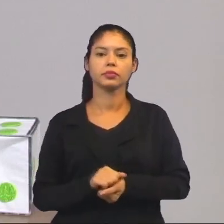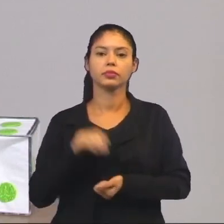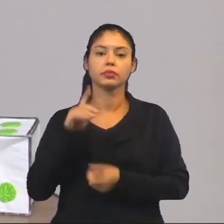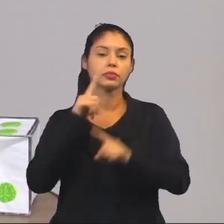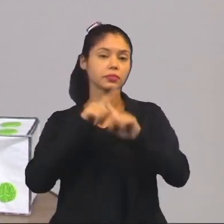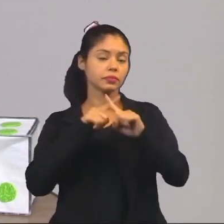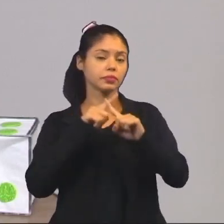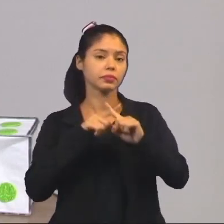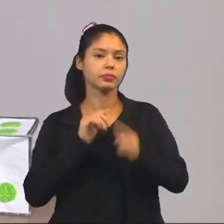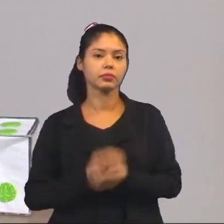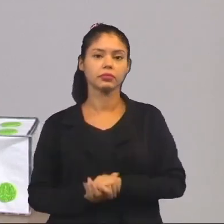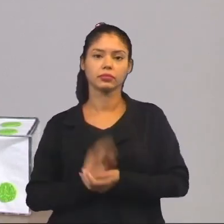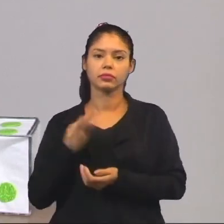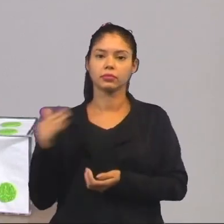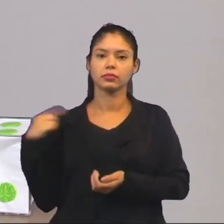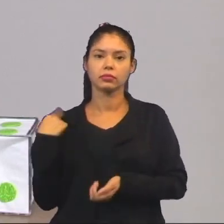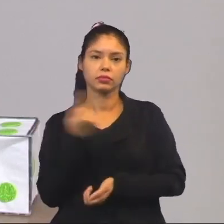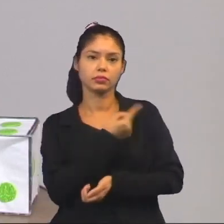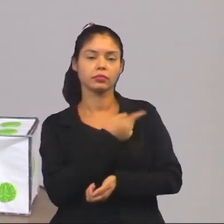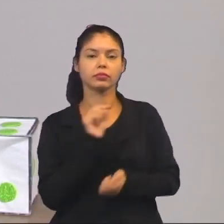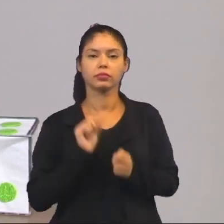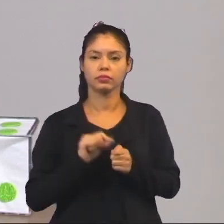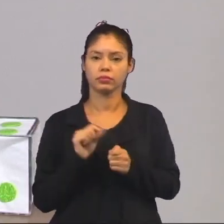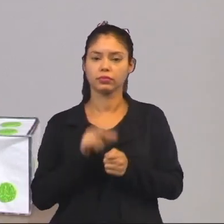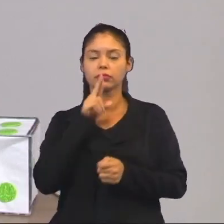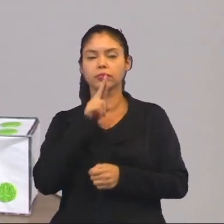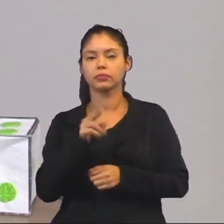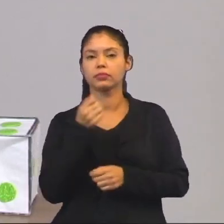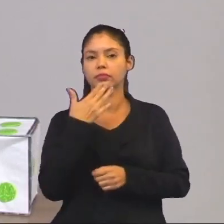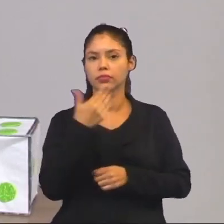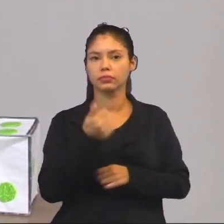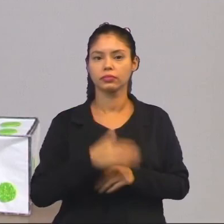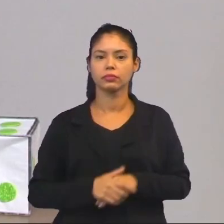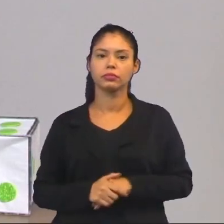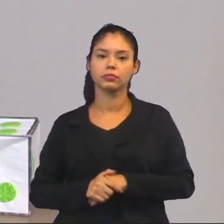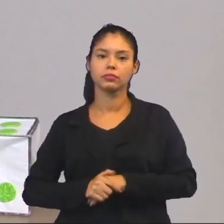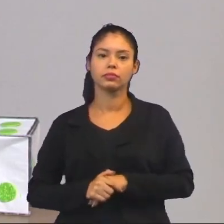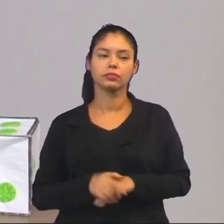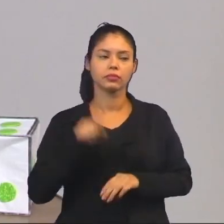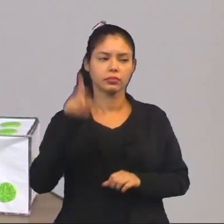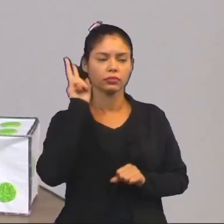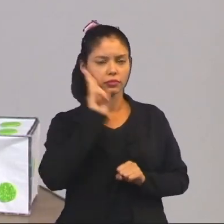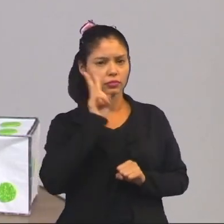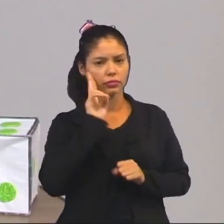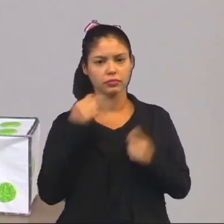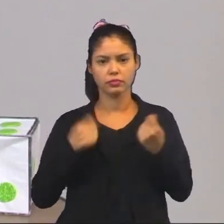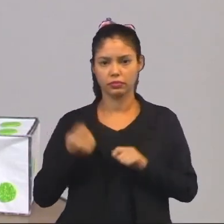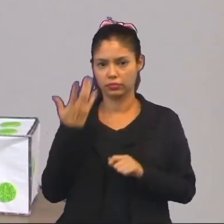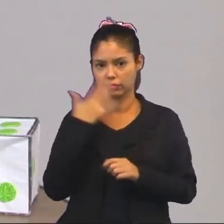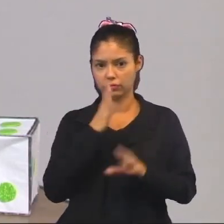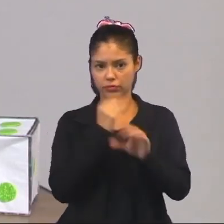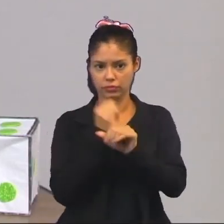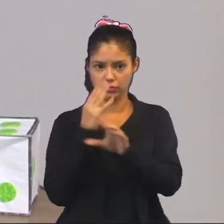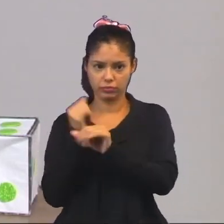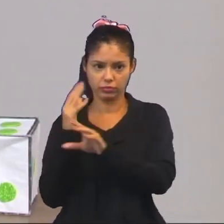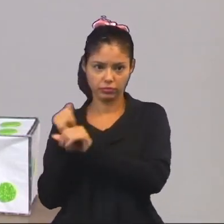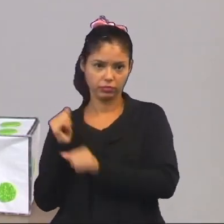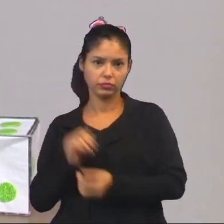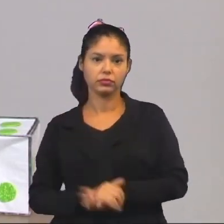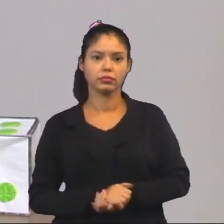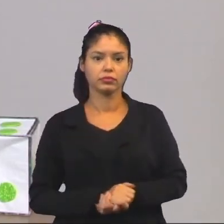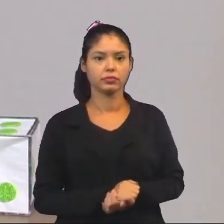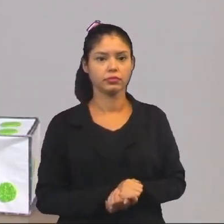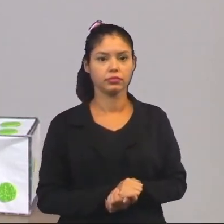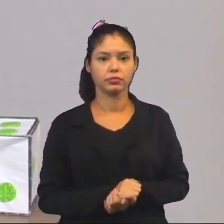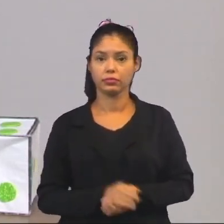da multiplicação quando nós formos fazer cálculos, tá bom? Só para vocês lembrar, porque tem criança que vai somando 3 mais 2 mais